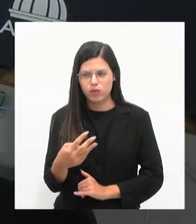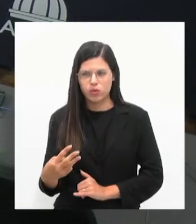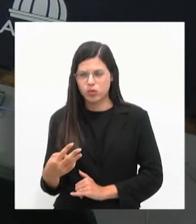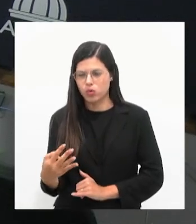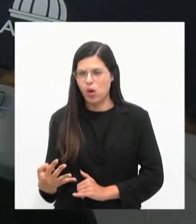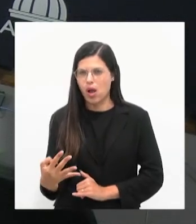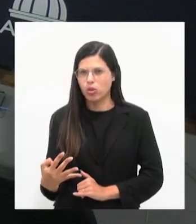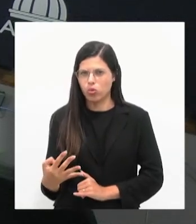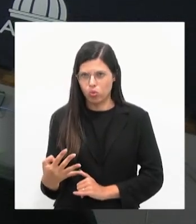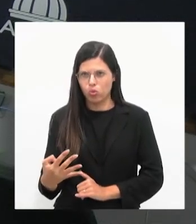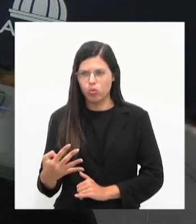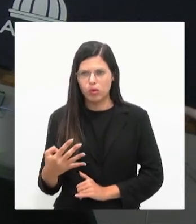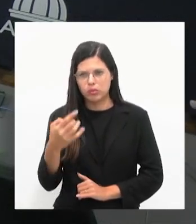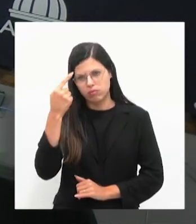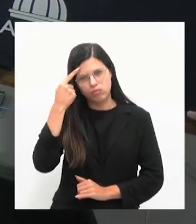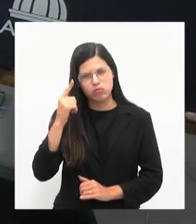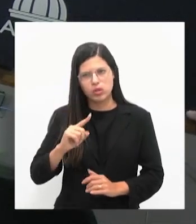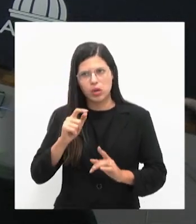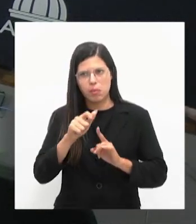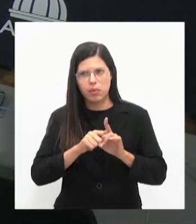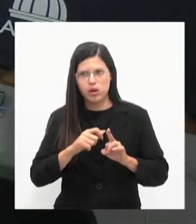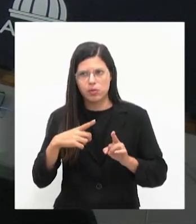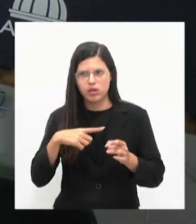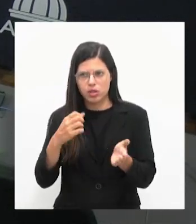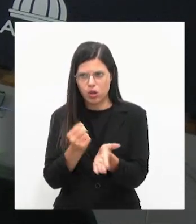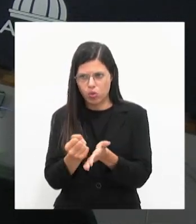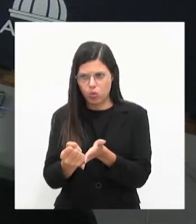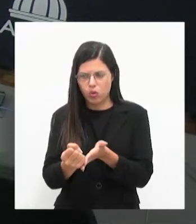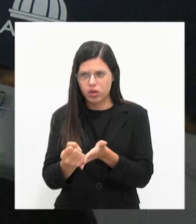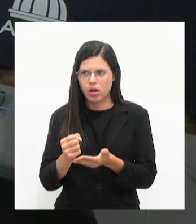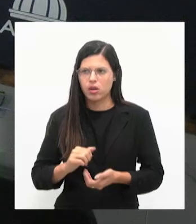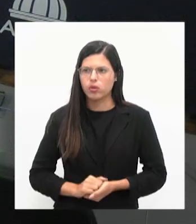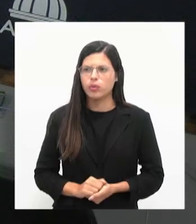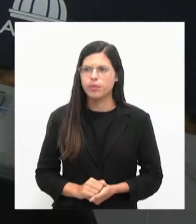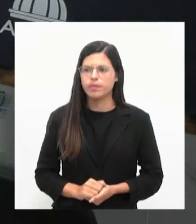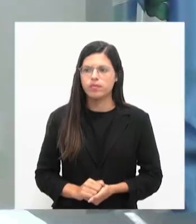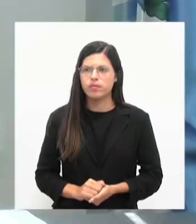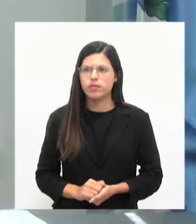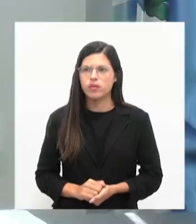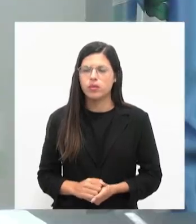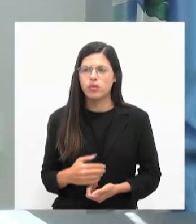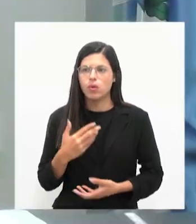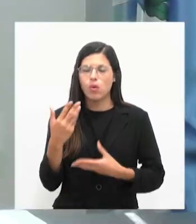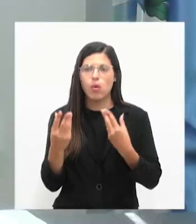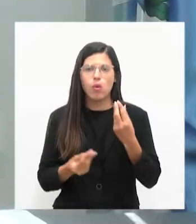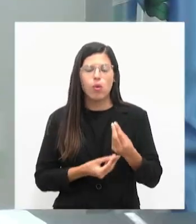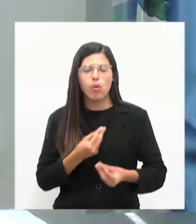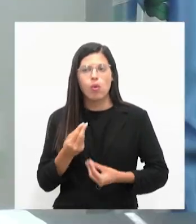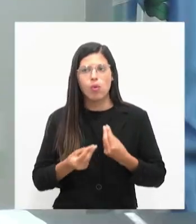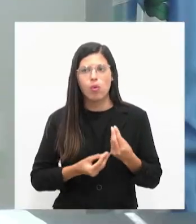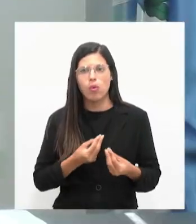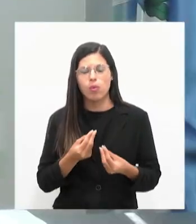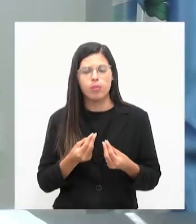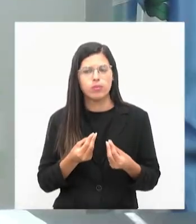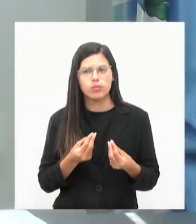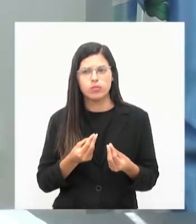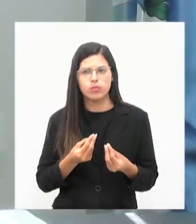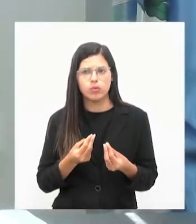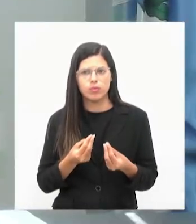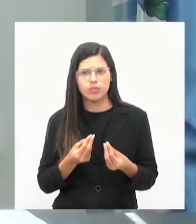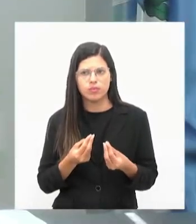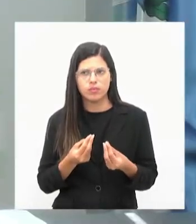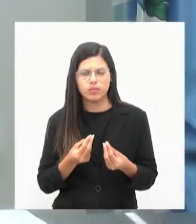entendeu? Mas meados de 2024. Tá no contrato aí, se puder ver, eu não... E como é que se deu a forma do